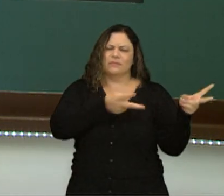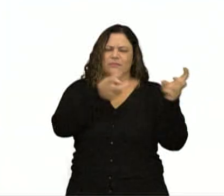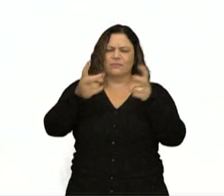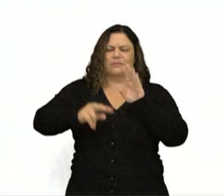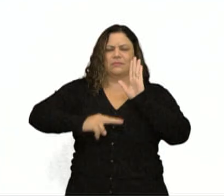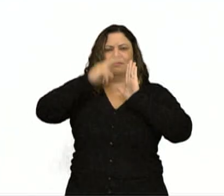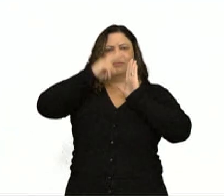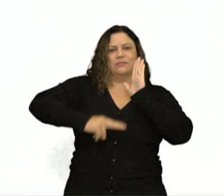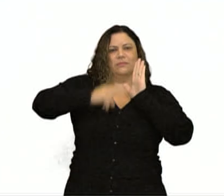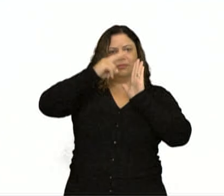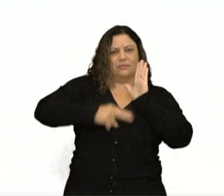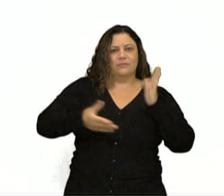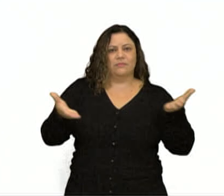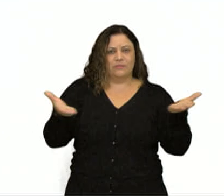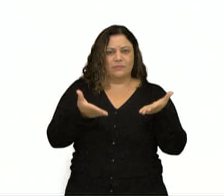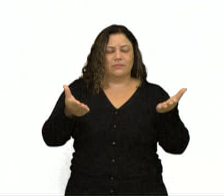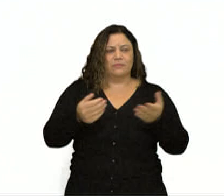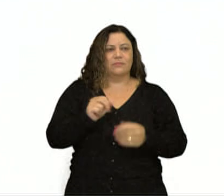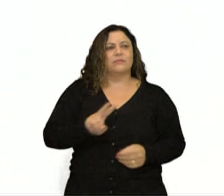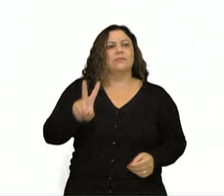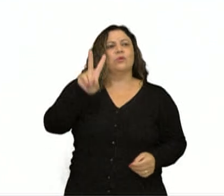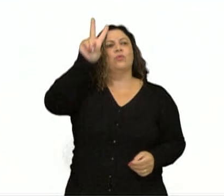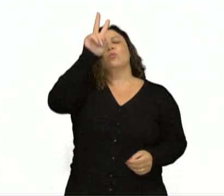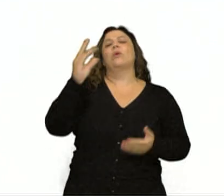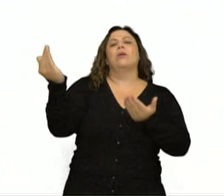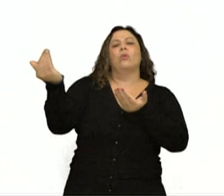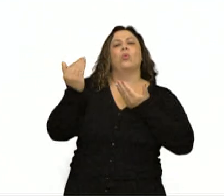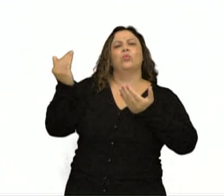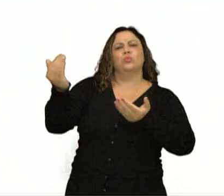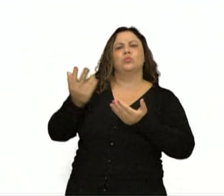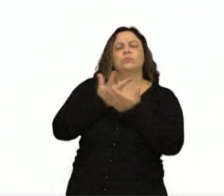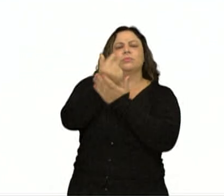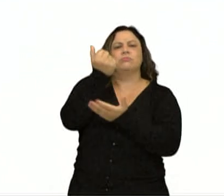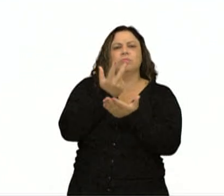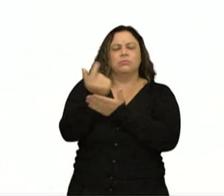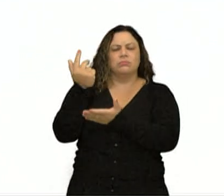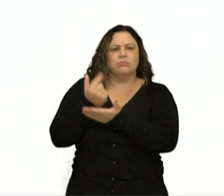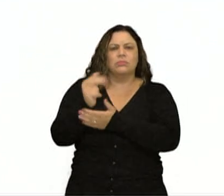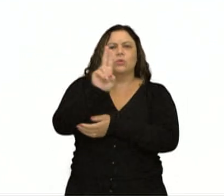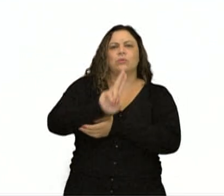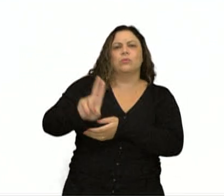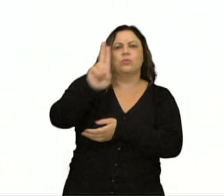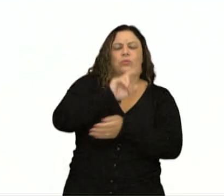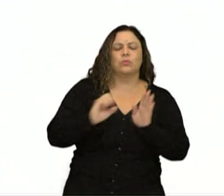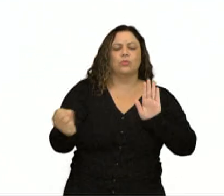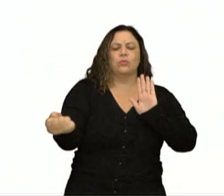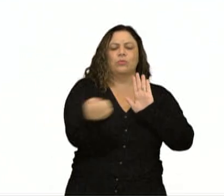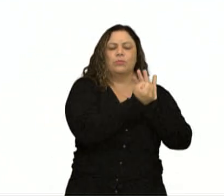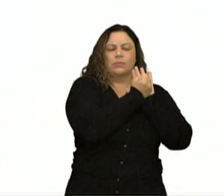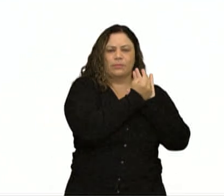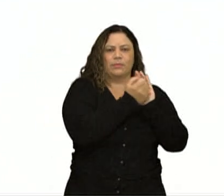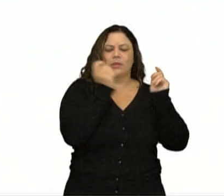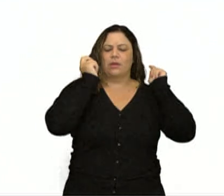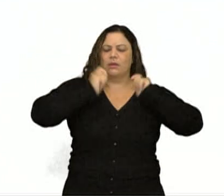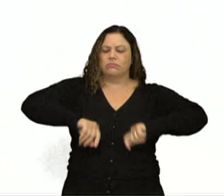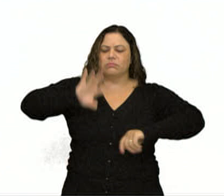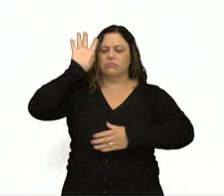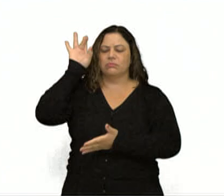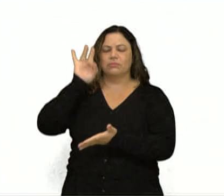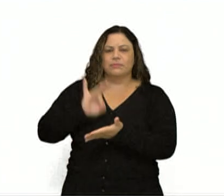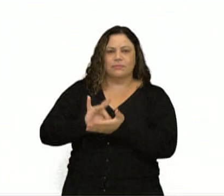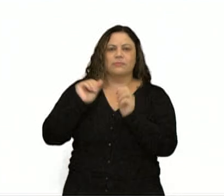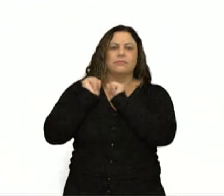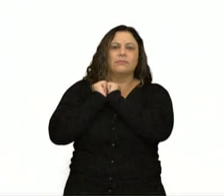comigo? O valor que os jovens dão ao consumismo e como eles fazem uso de marcas para se autoafirmarem